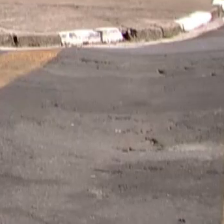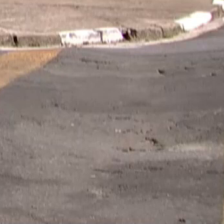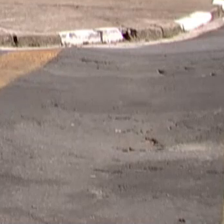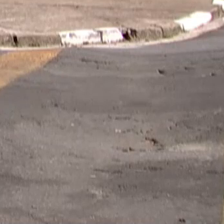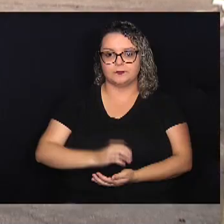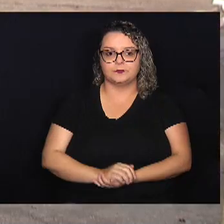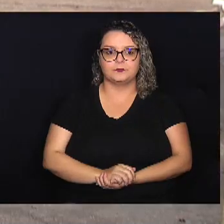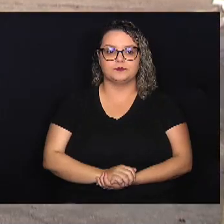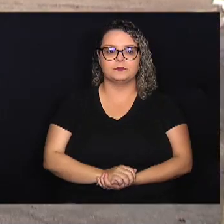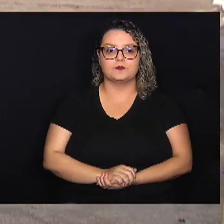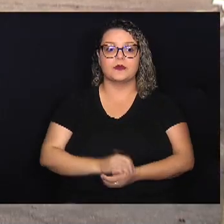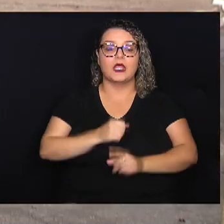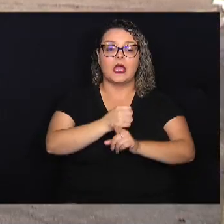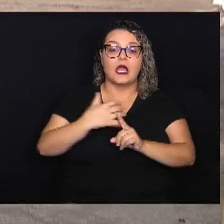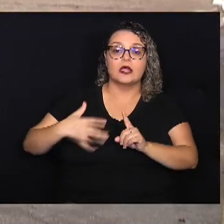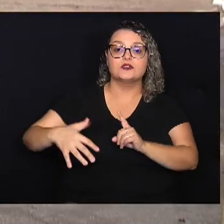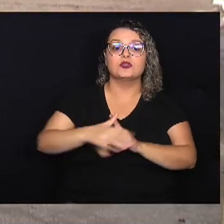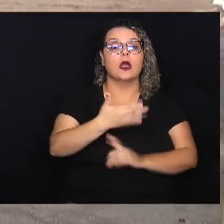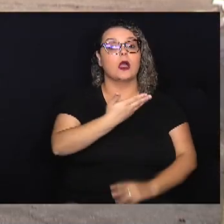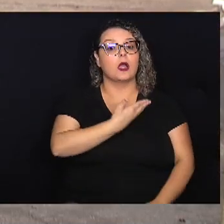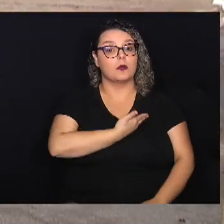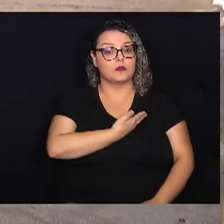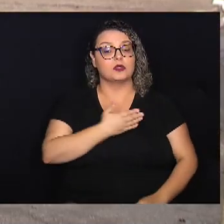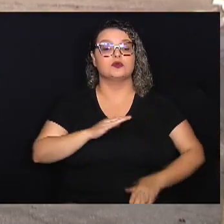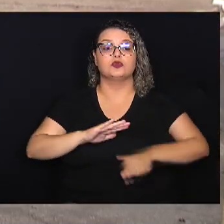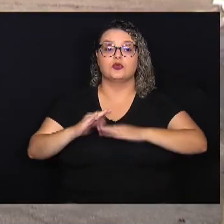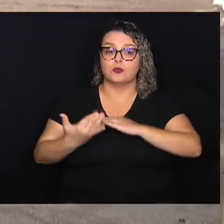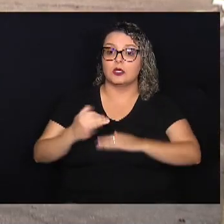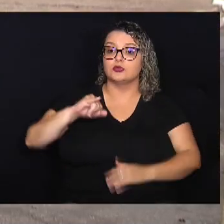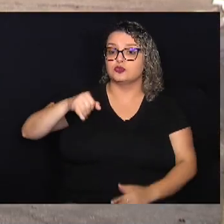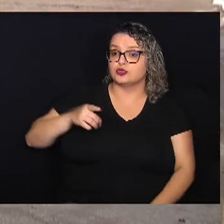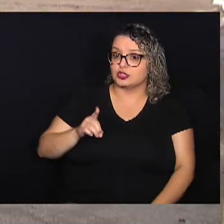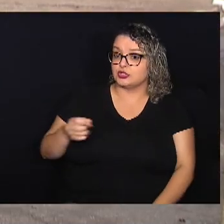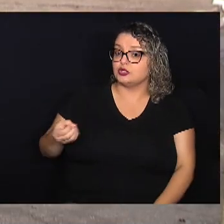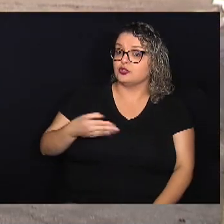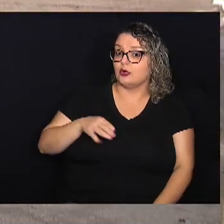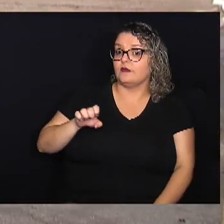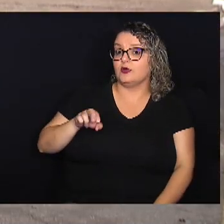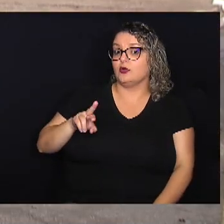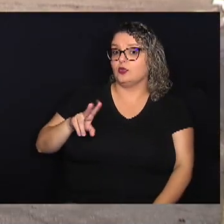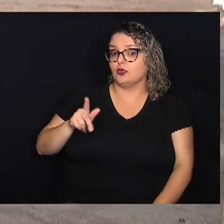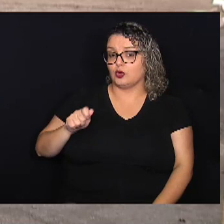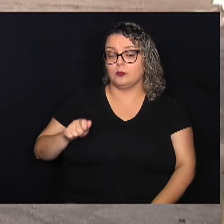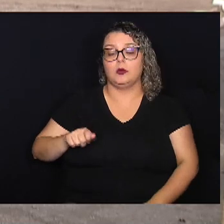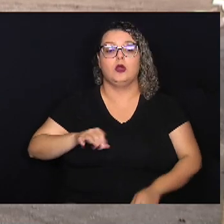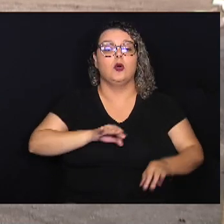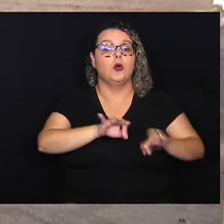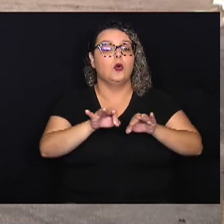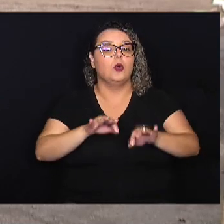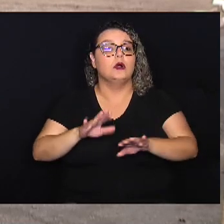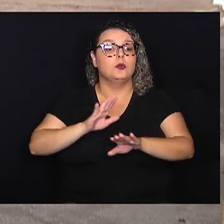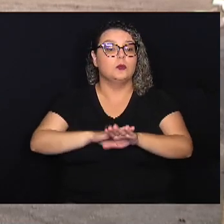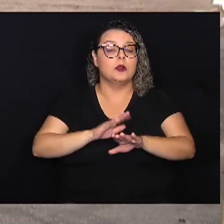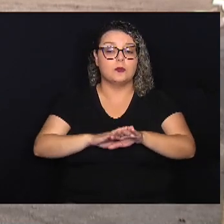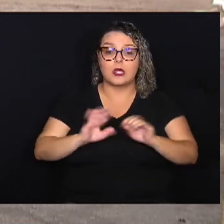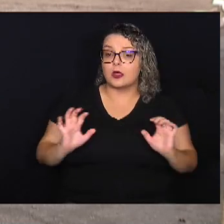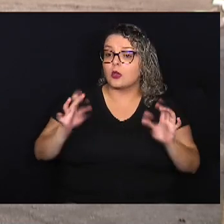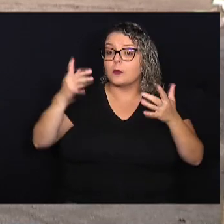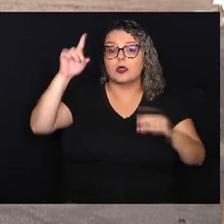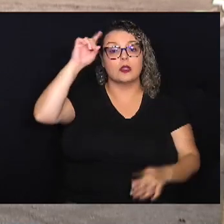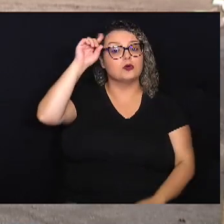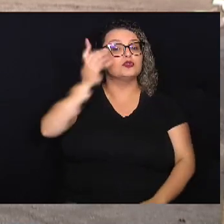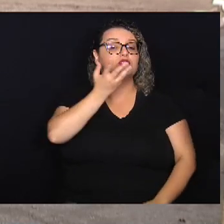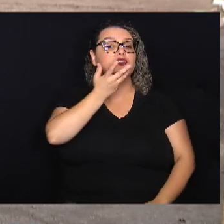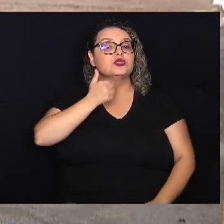A Sociedade Amigos do Bairro do Jardim Nova Europa está organizando uma ação para comemorar o Dia das Crianças